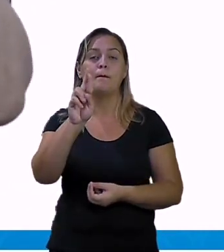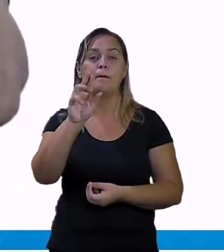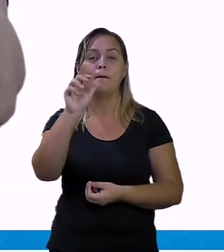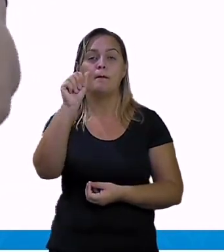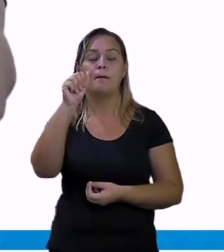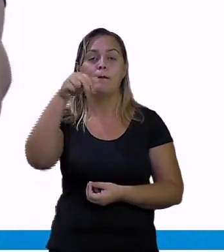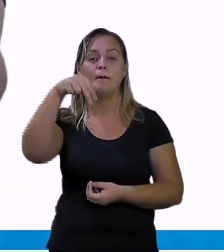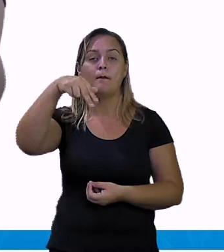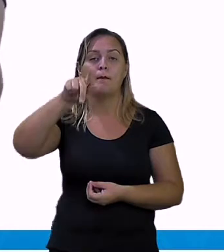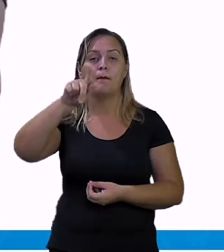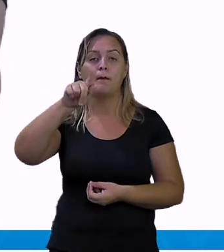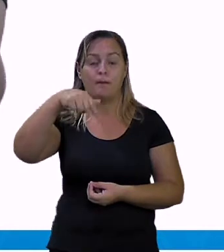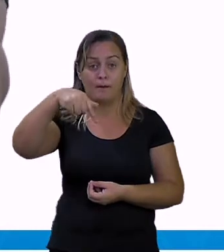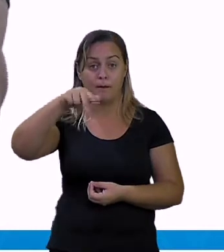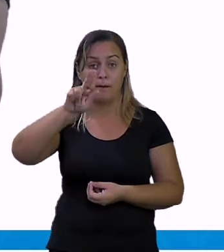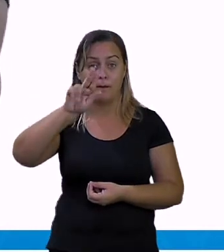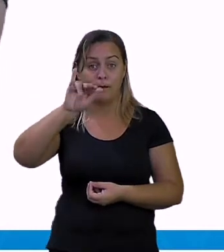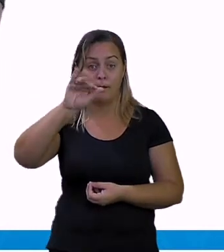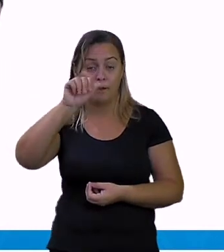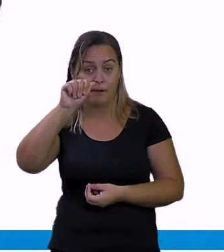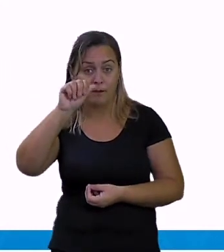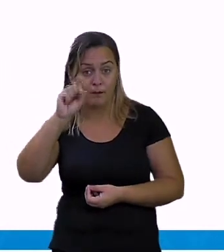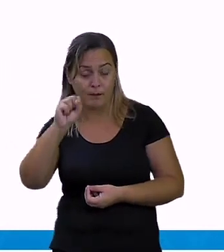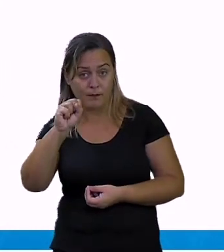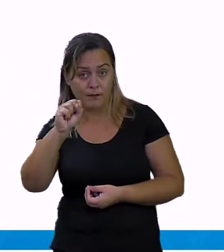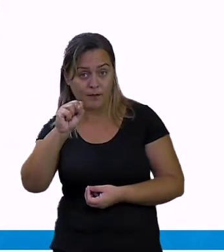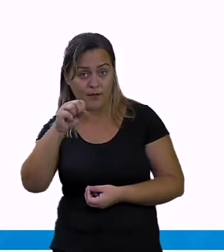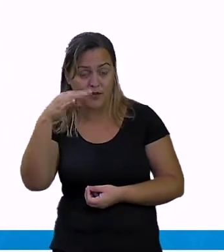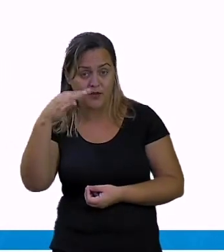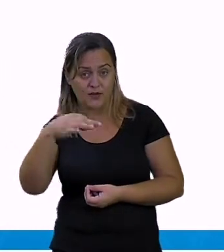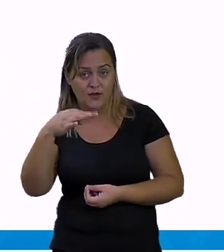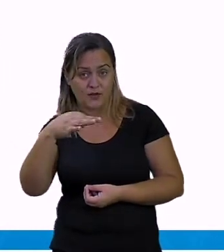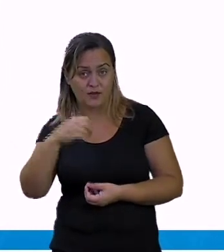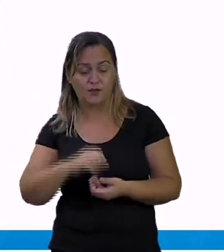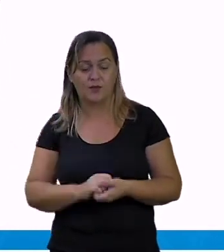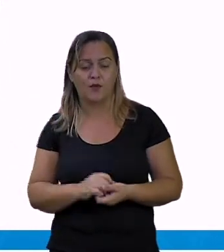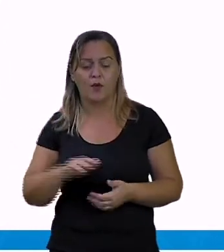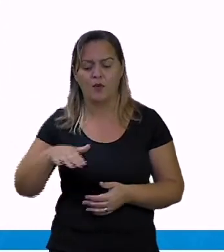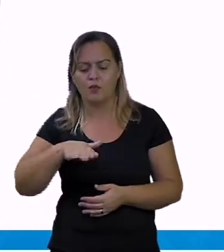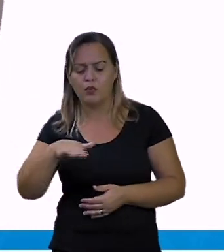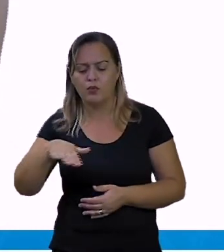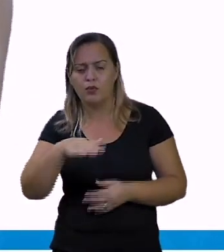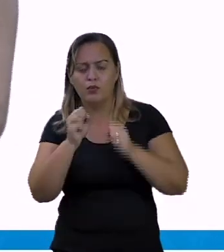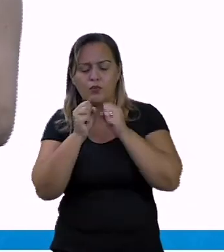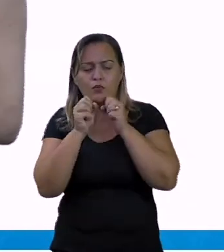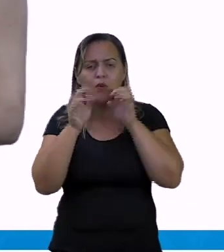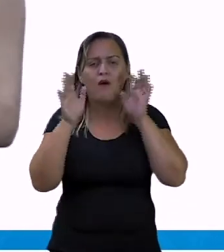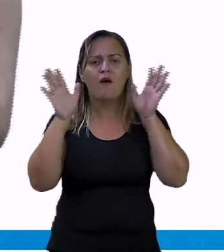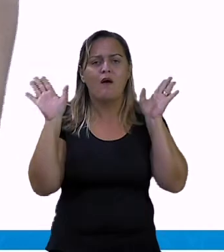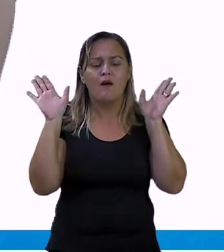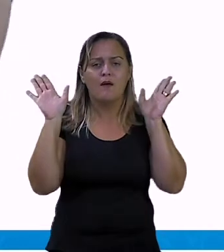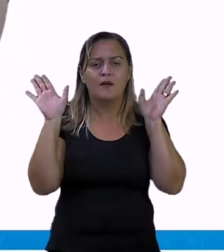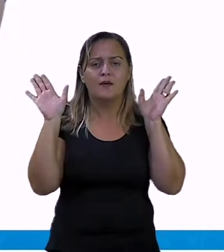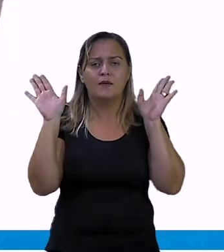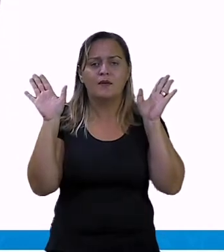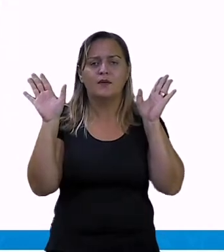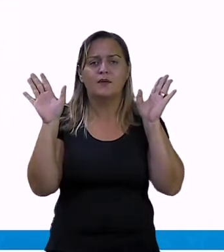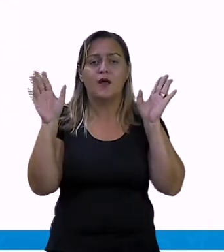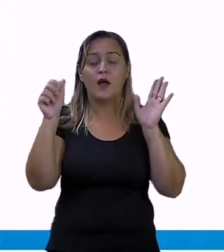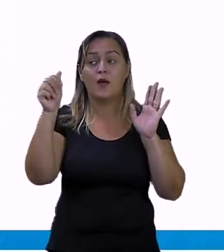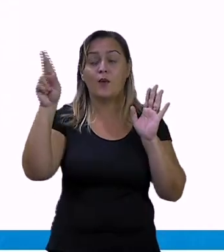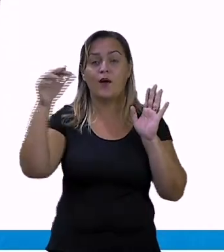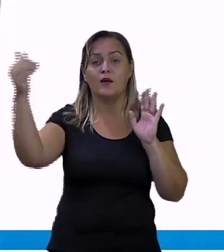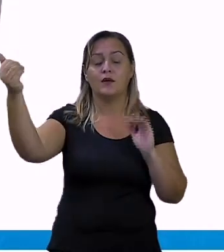ar passa pelas brânquias que se abrem, né? Então ele consegue absorver essa água, fazer a retirada